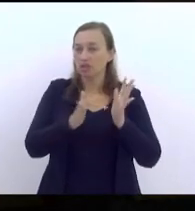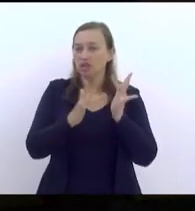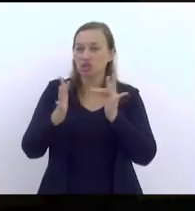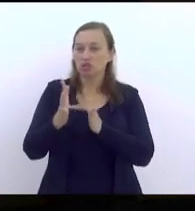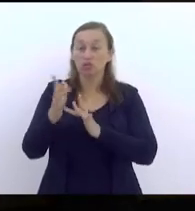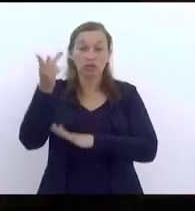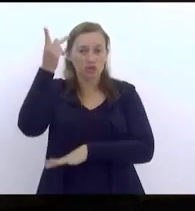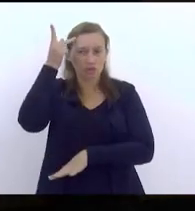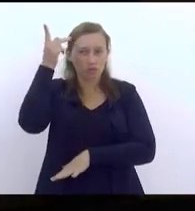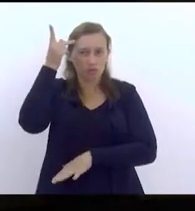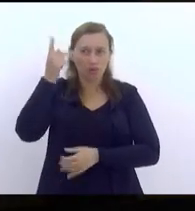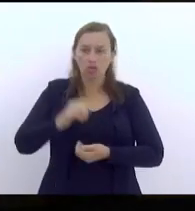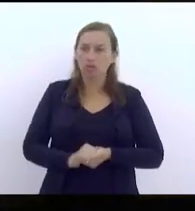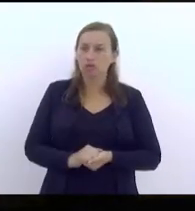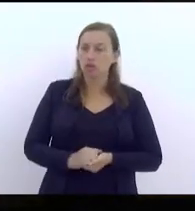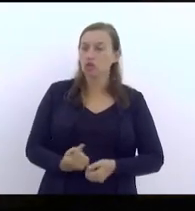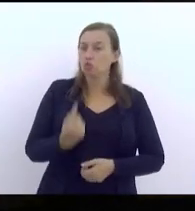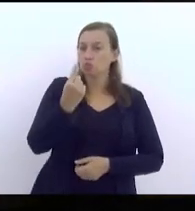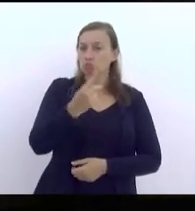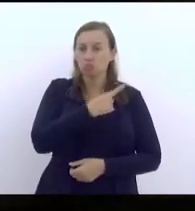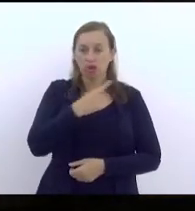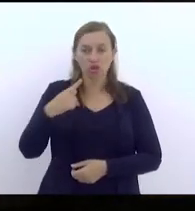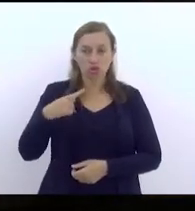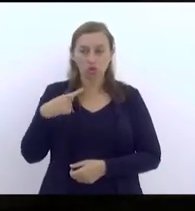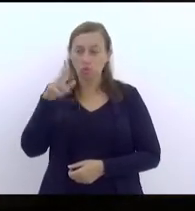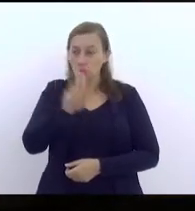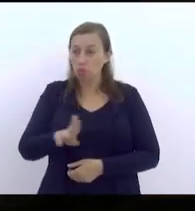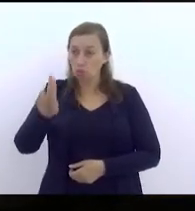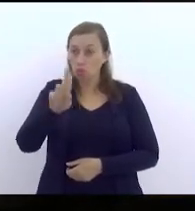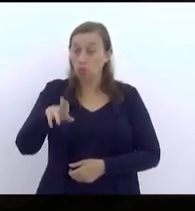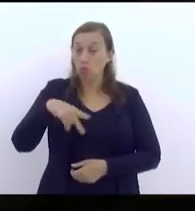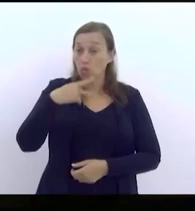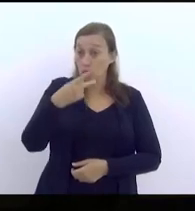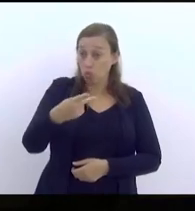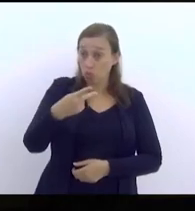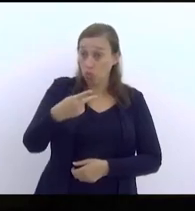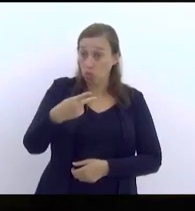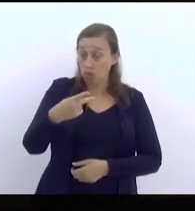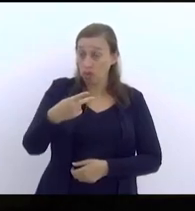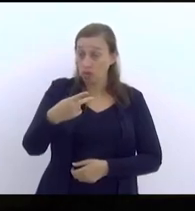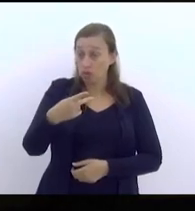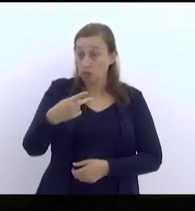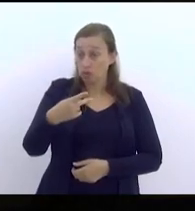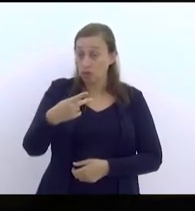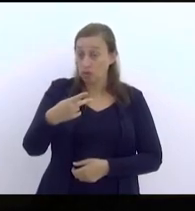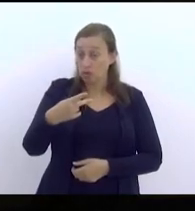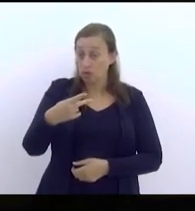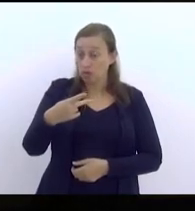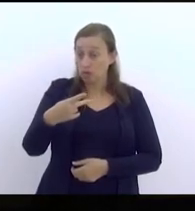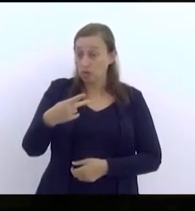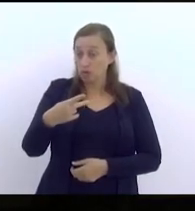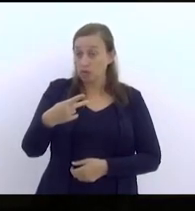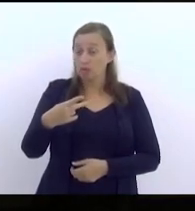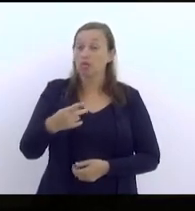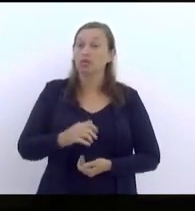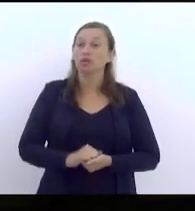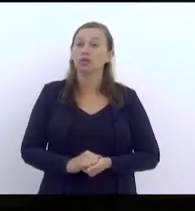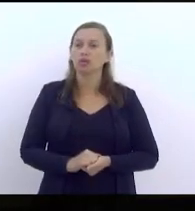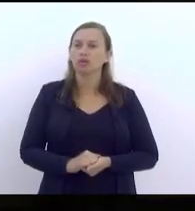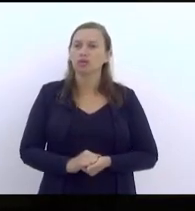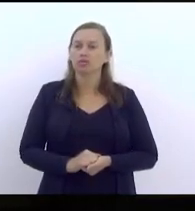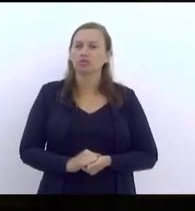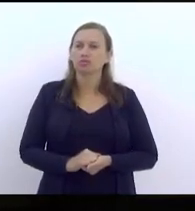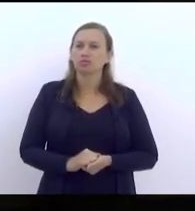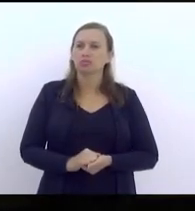Paulo. E um pastor usou da palavra da forma mais vil possível. Isto não